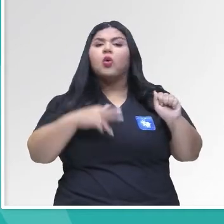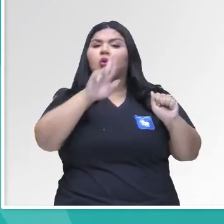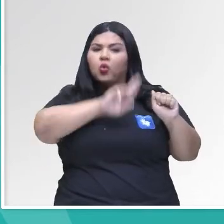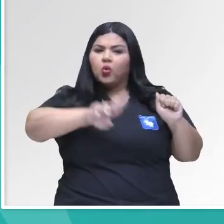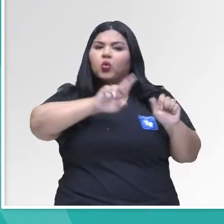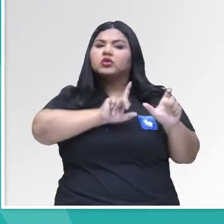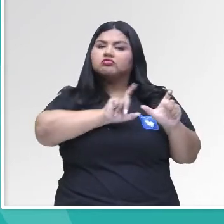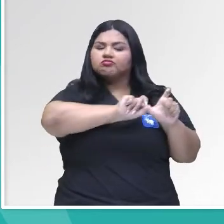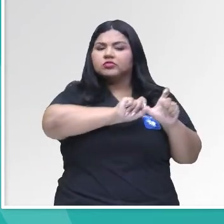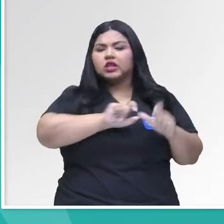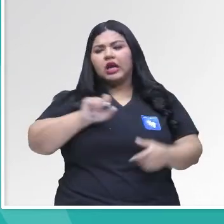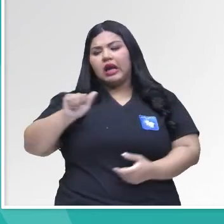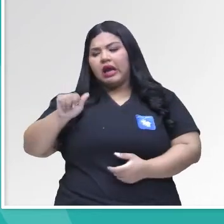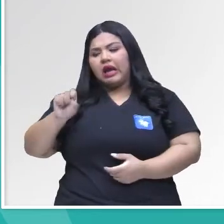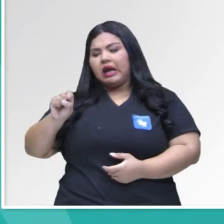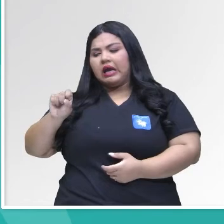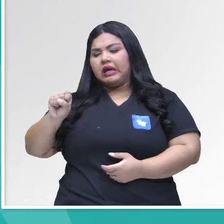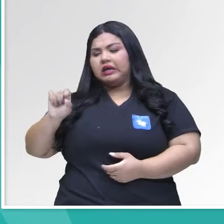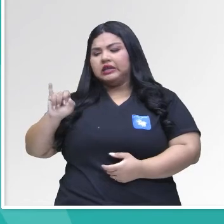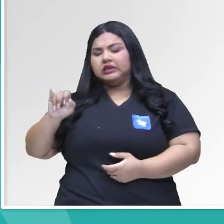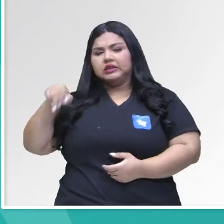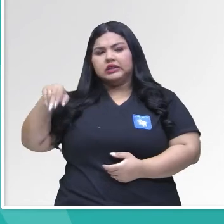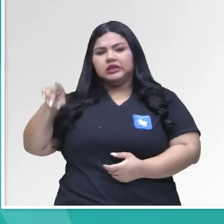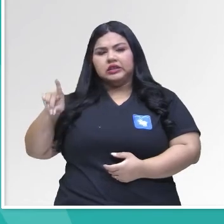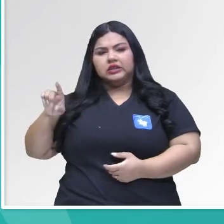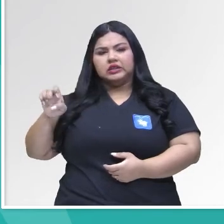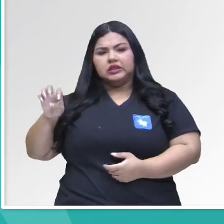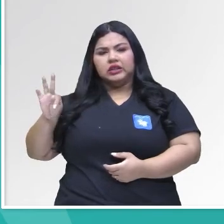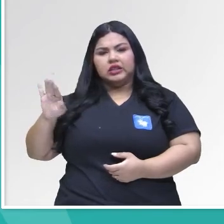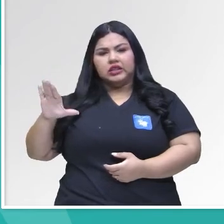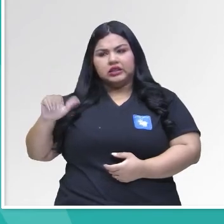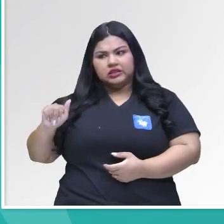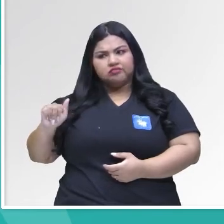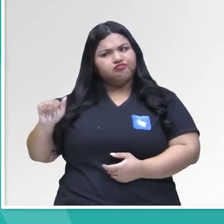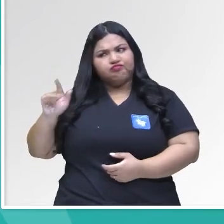uso a conjunção. E que é interessante, que você percebeu.